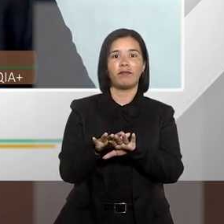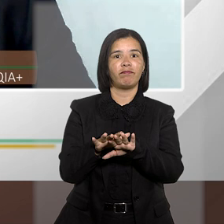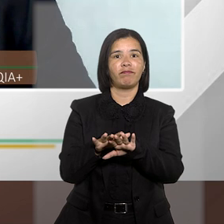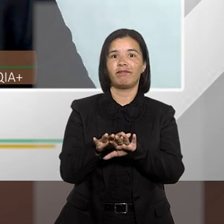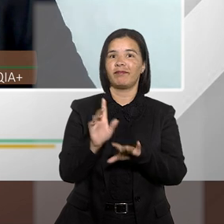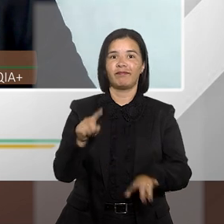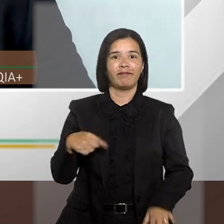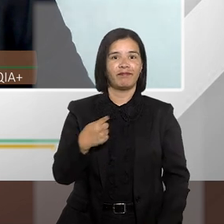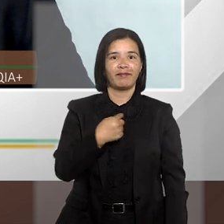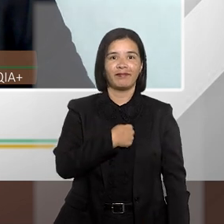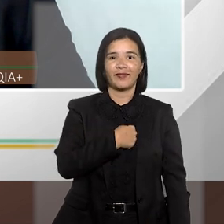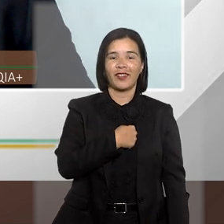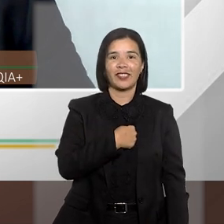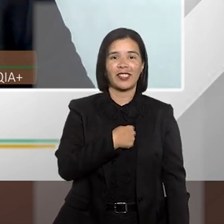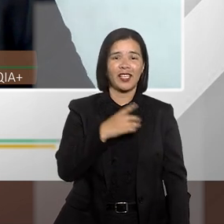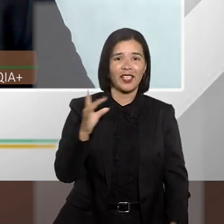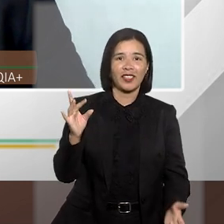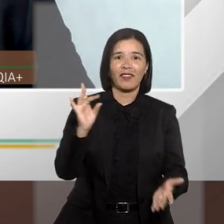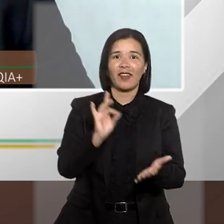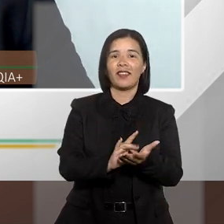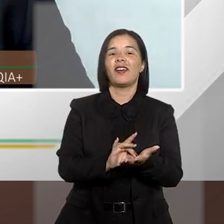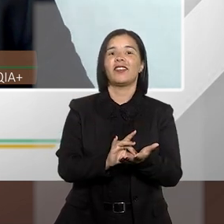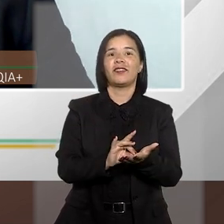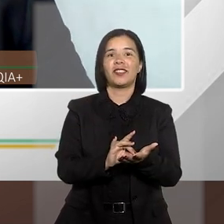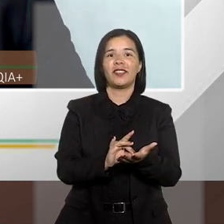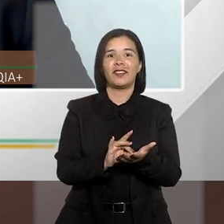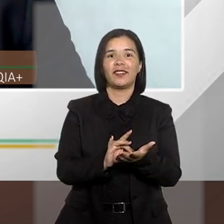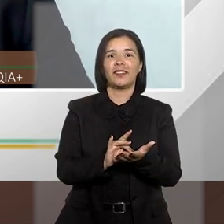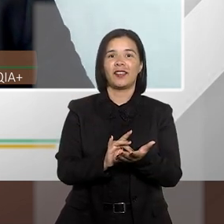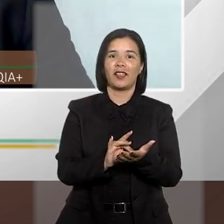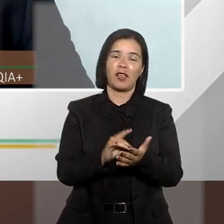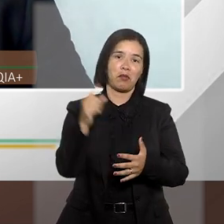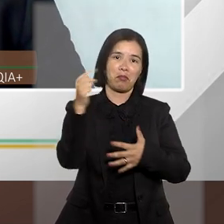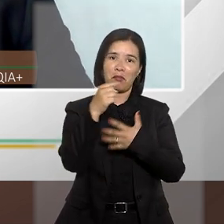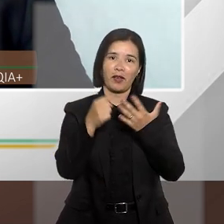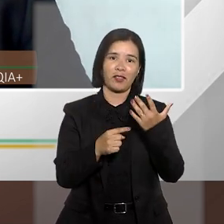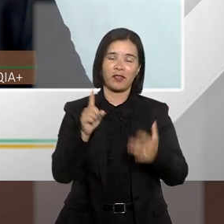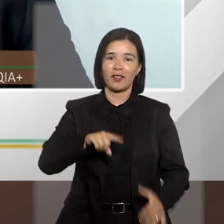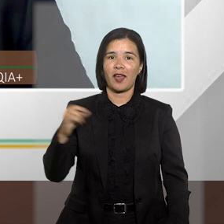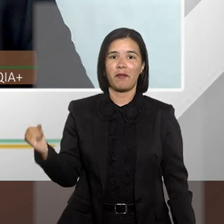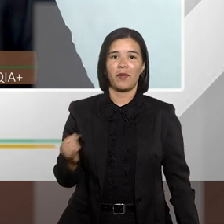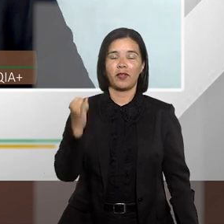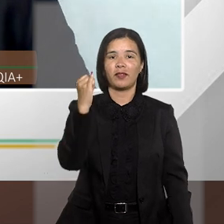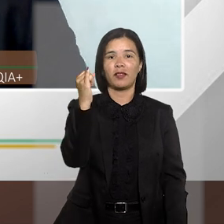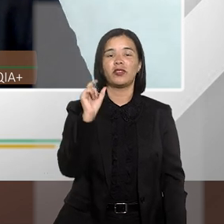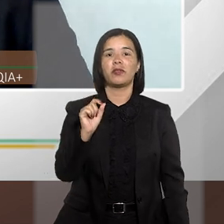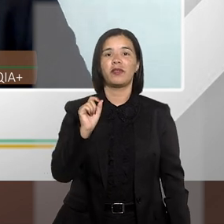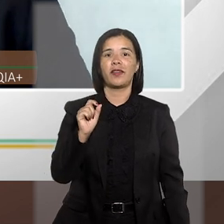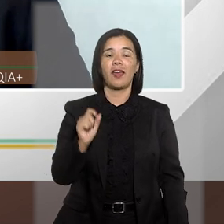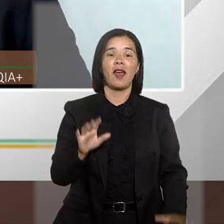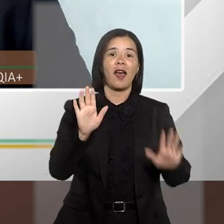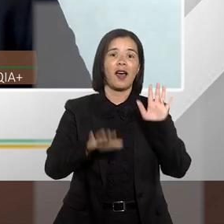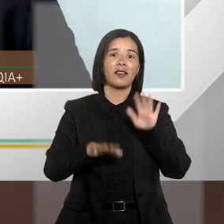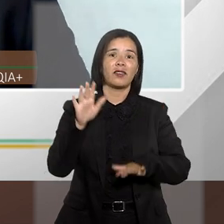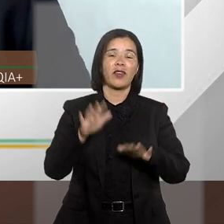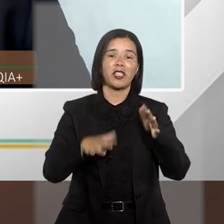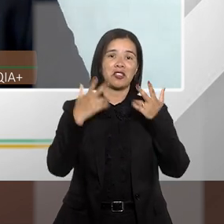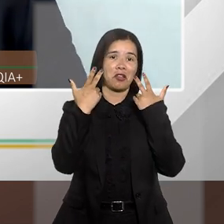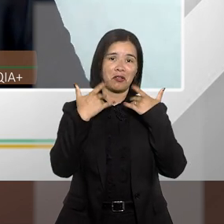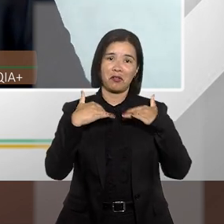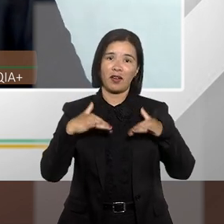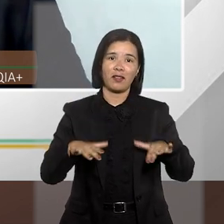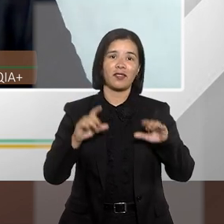A gente está, na verdade, trazendo algumas questões que são importantes para, às vezes, desnaturalizar alguns usos